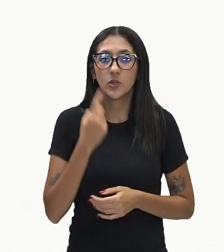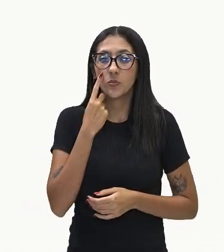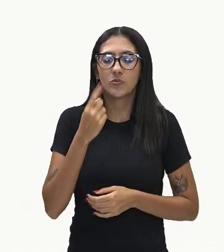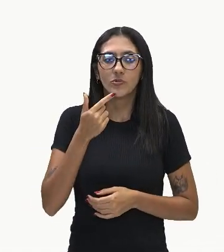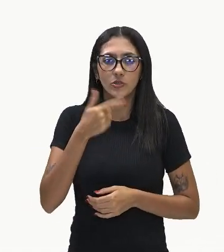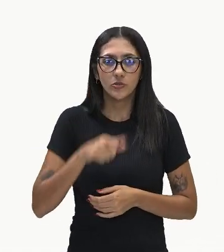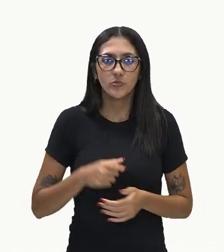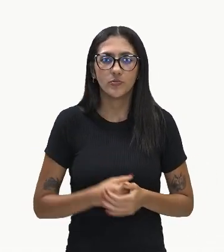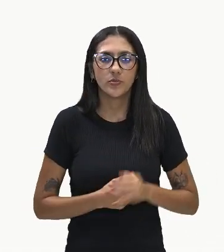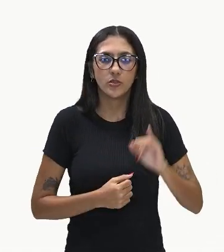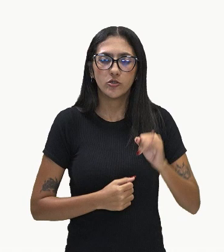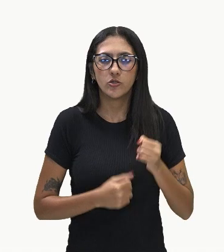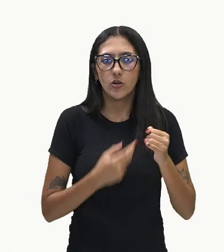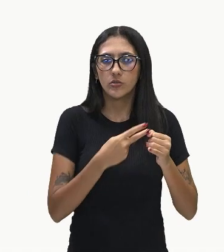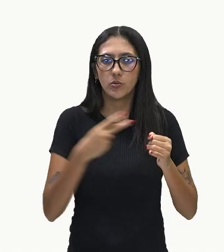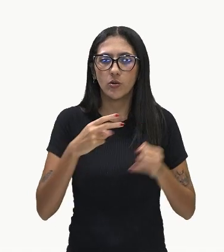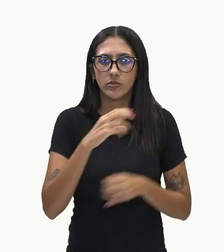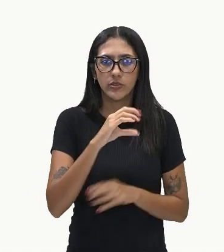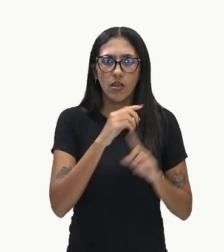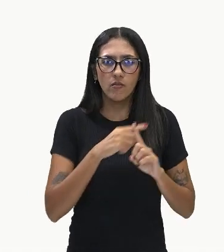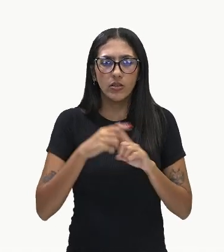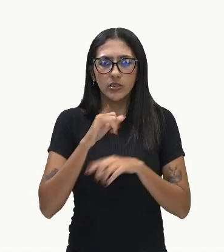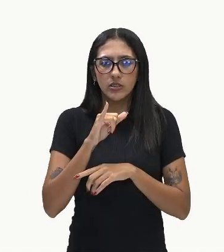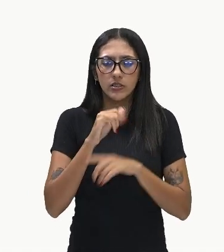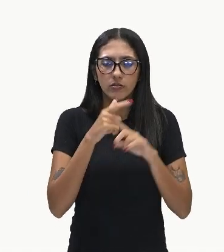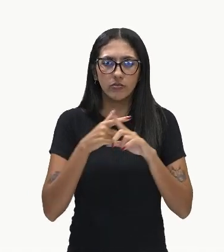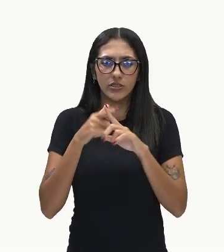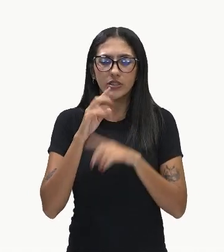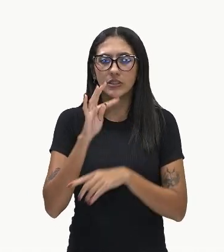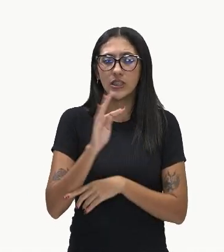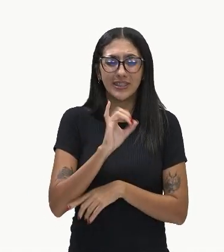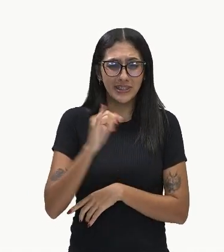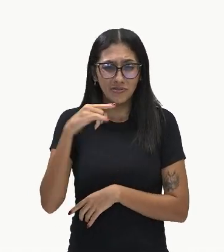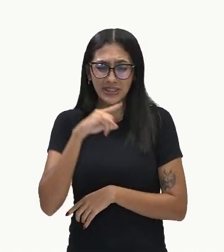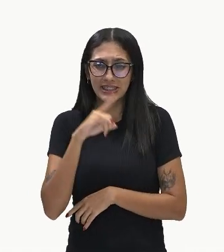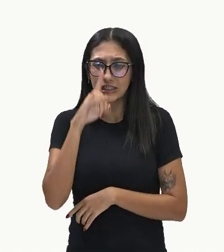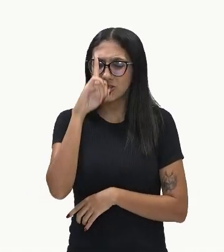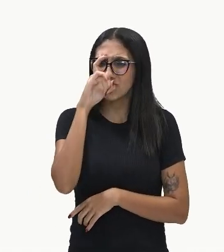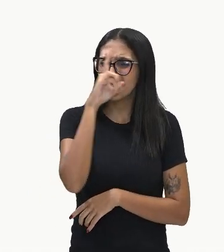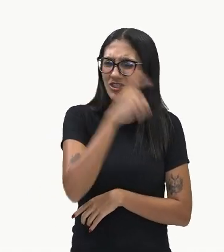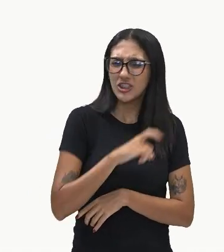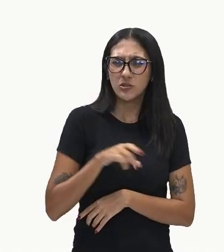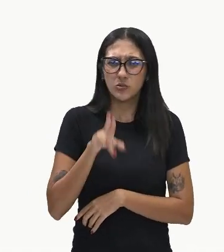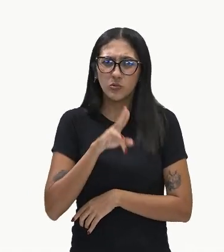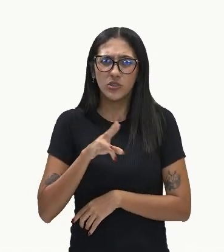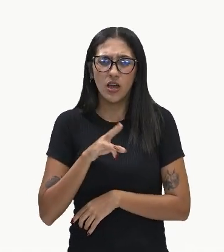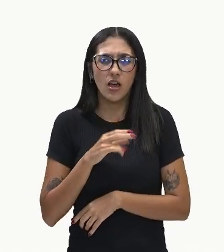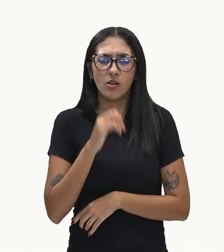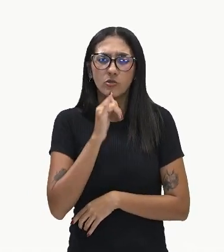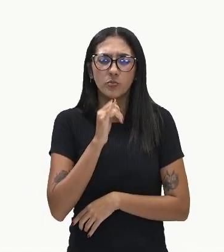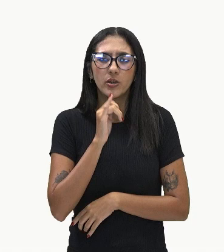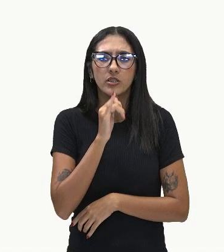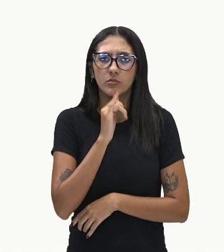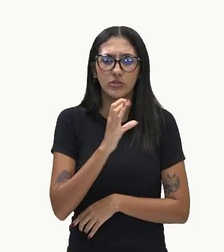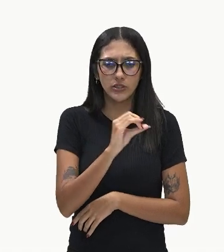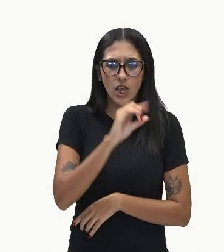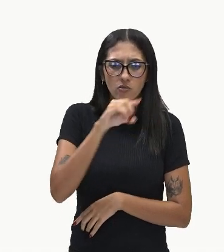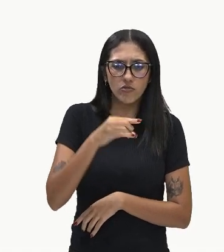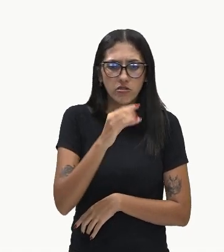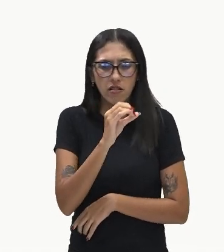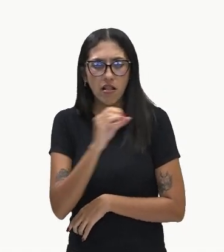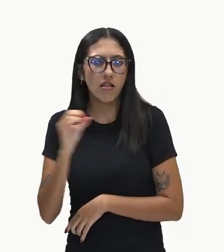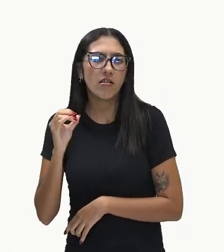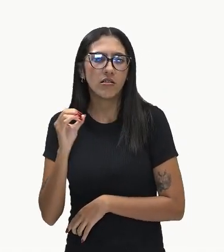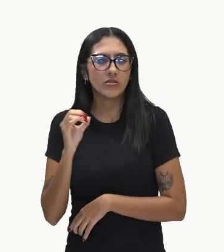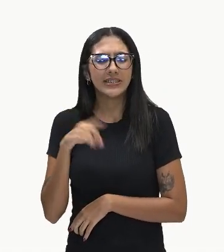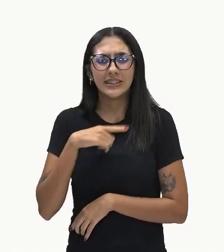os números decimais é um bicho de 7 cabeças, você pode pegar e colocar a